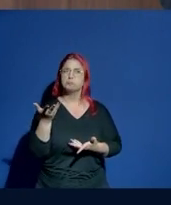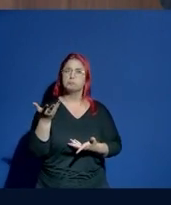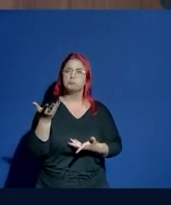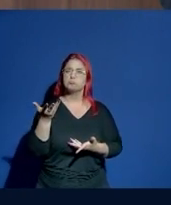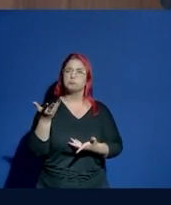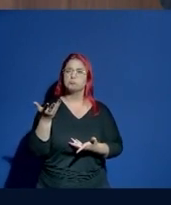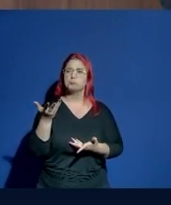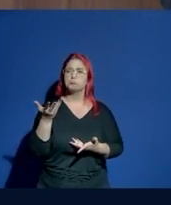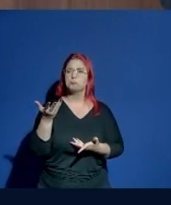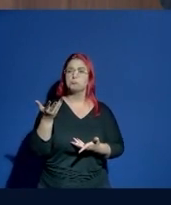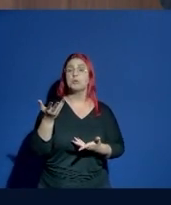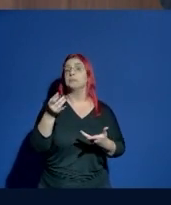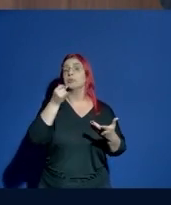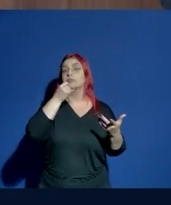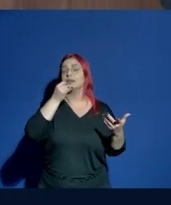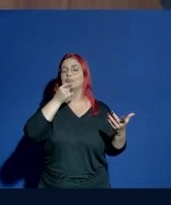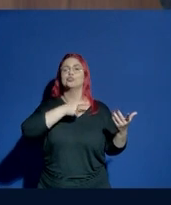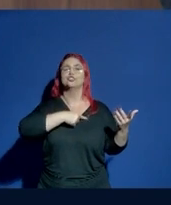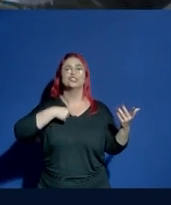o evento China, né?